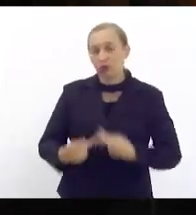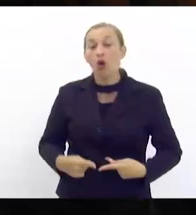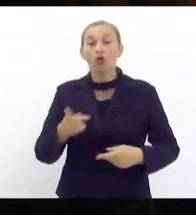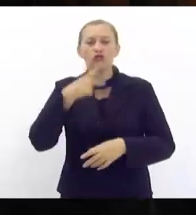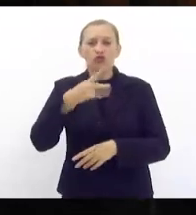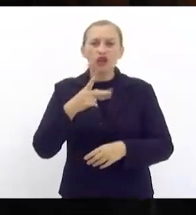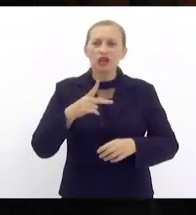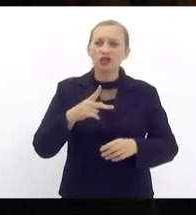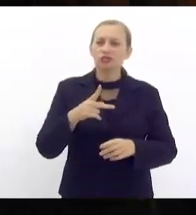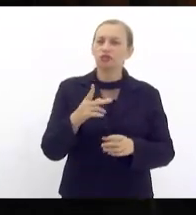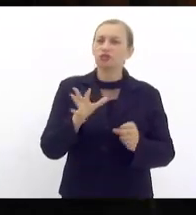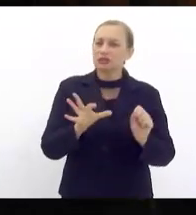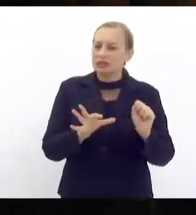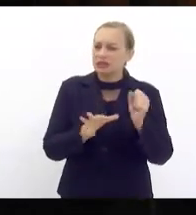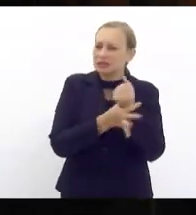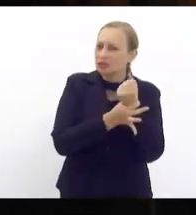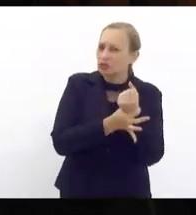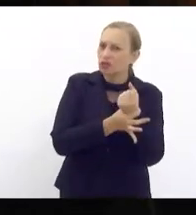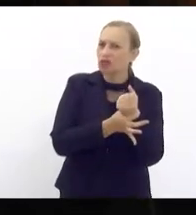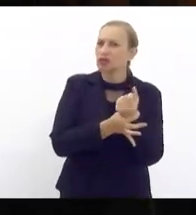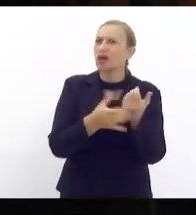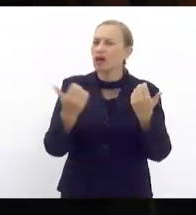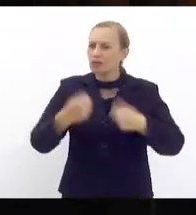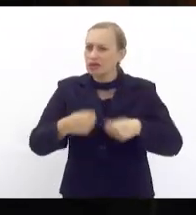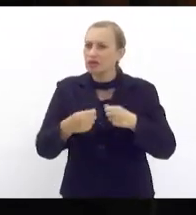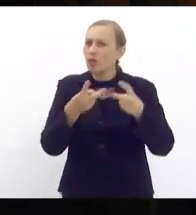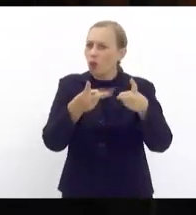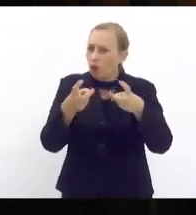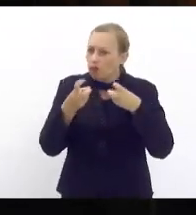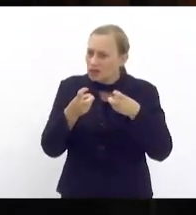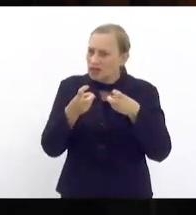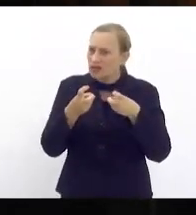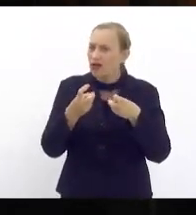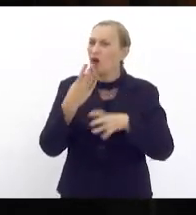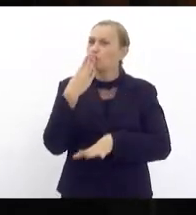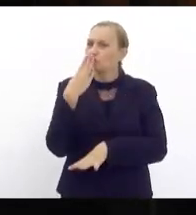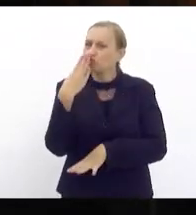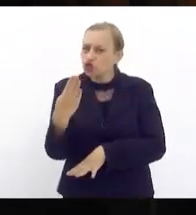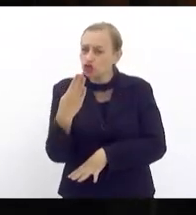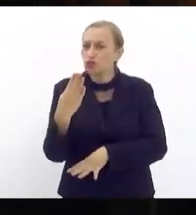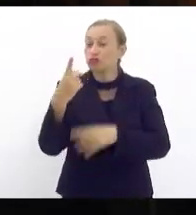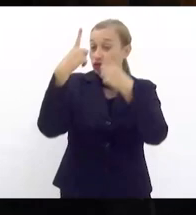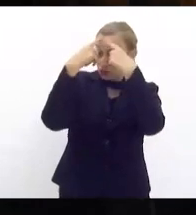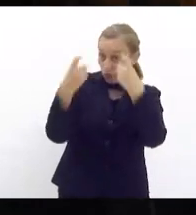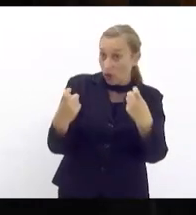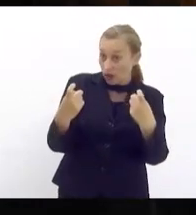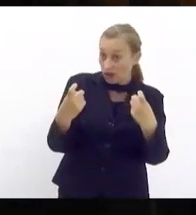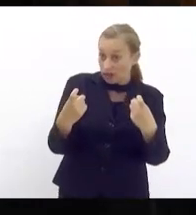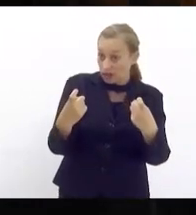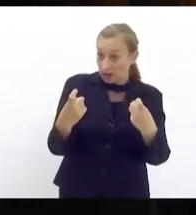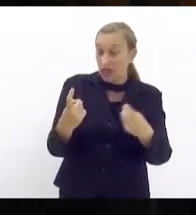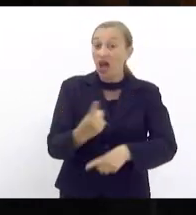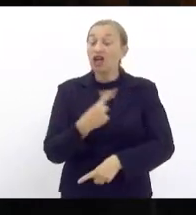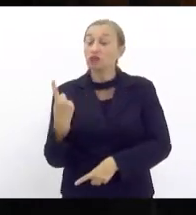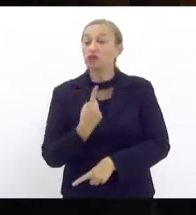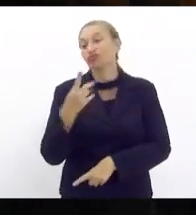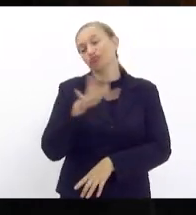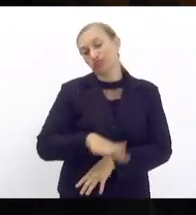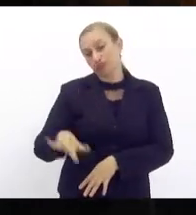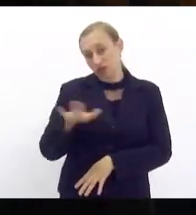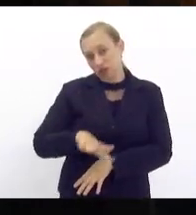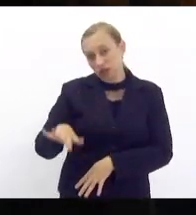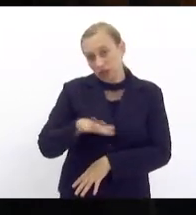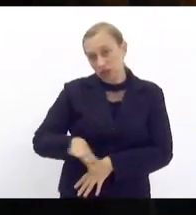precisamos necessariamente observar a Que tipo de violência as nossas crianças